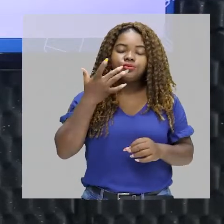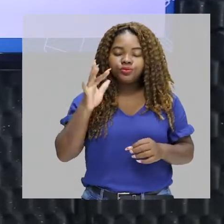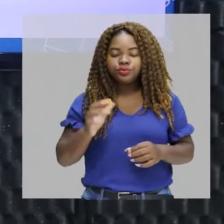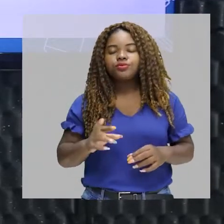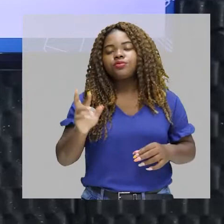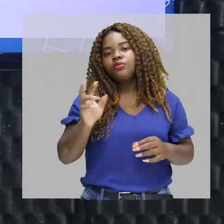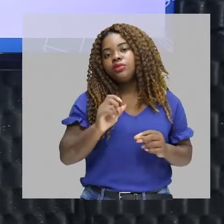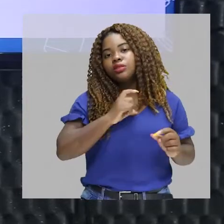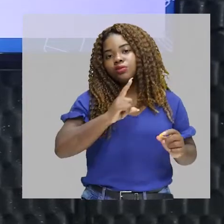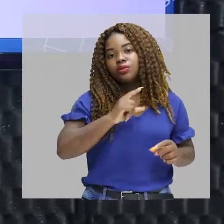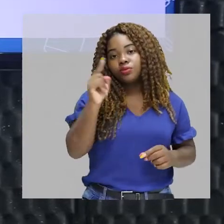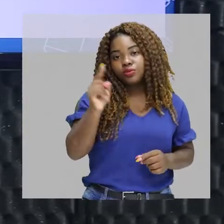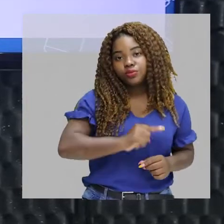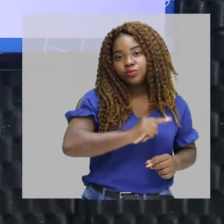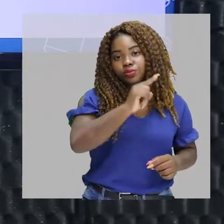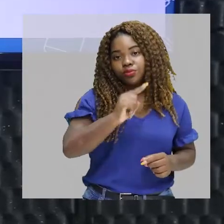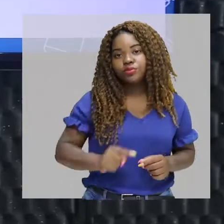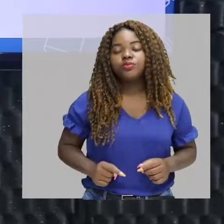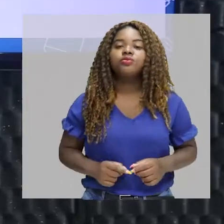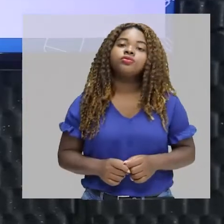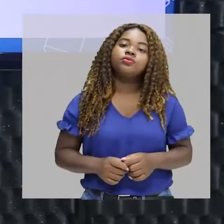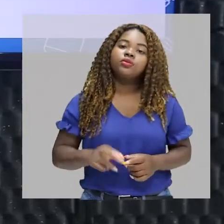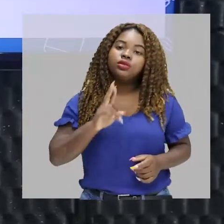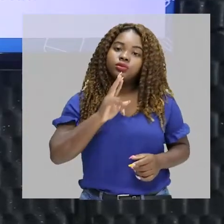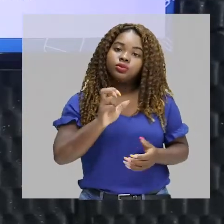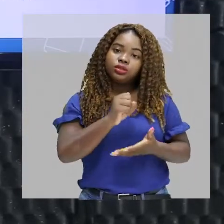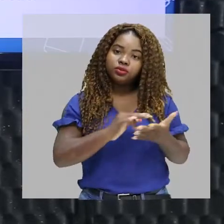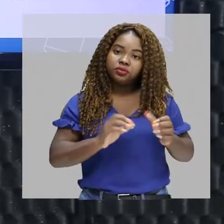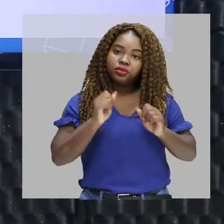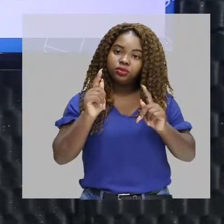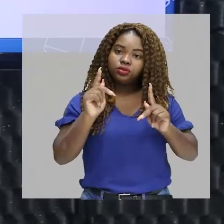3 para resolver a questão. Vamos a mais uma.